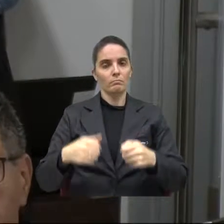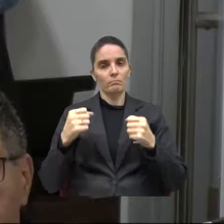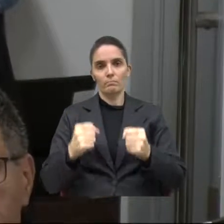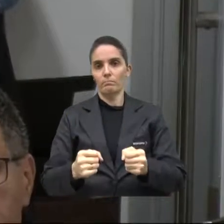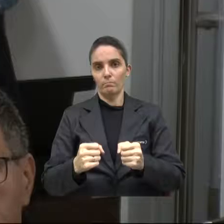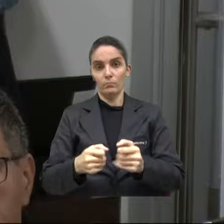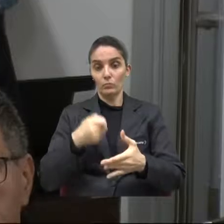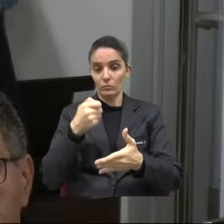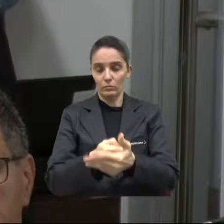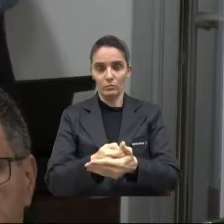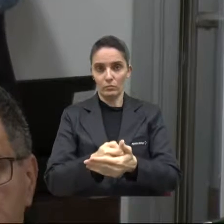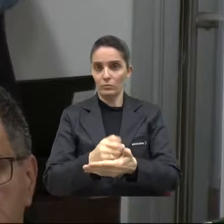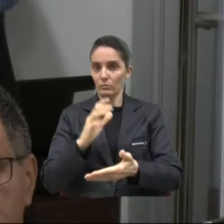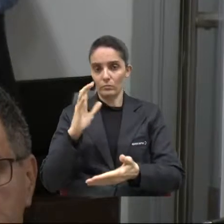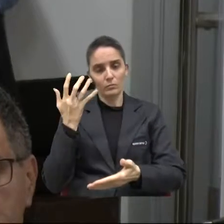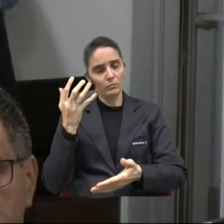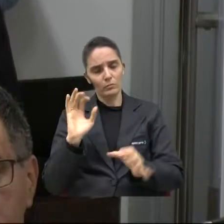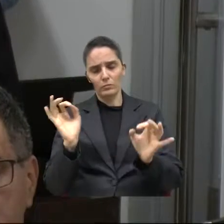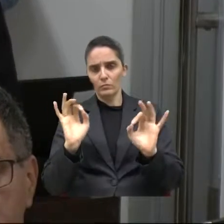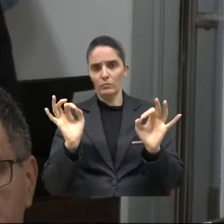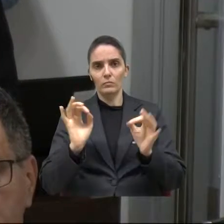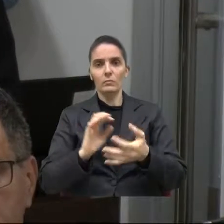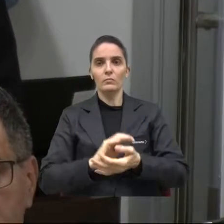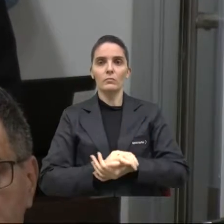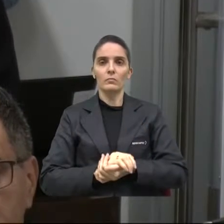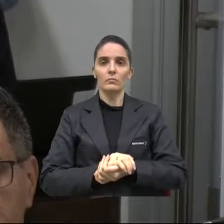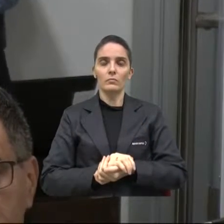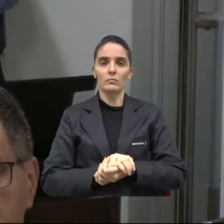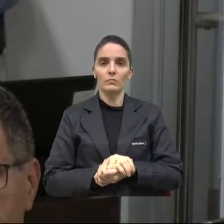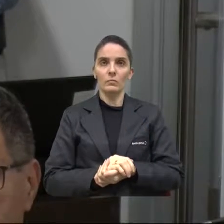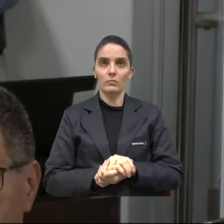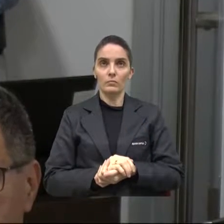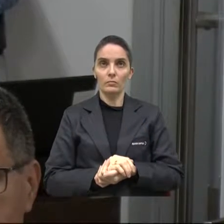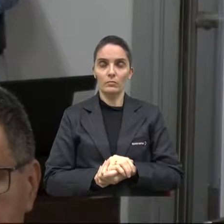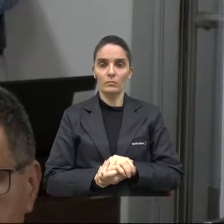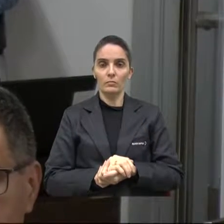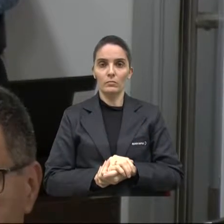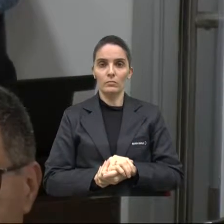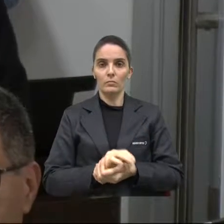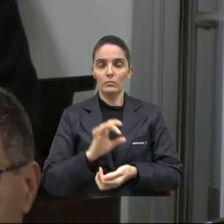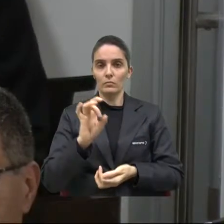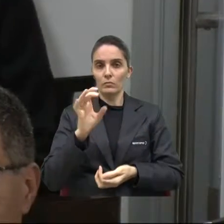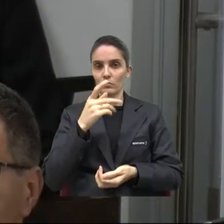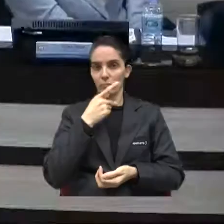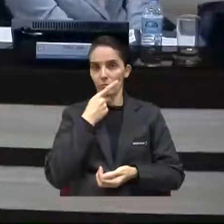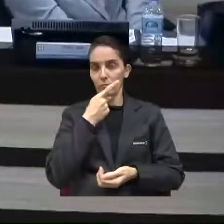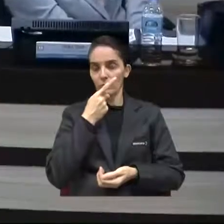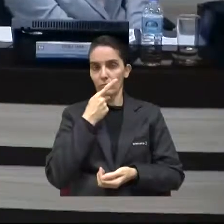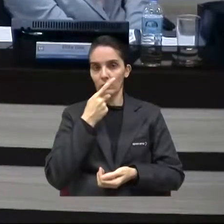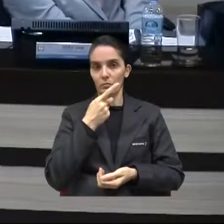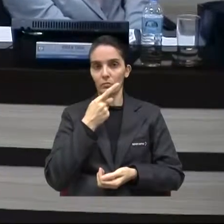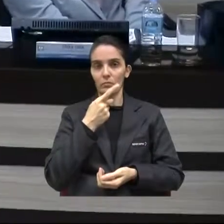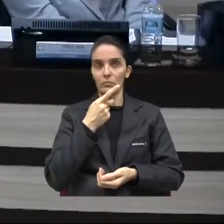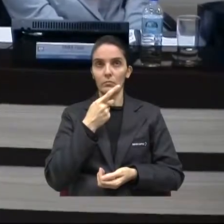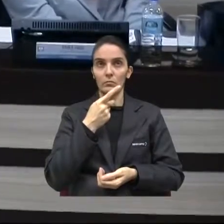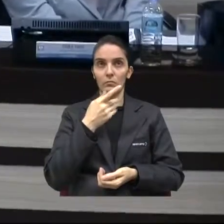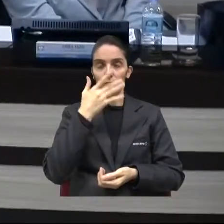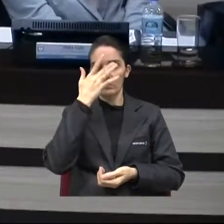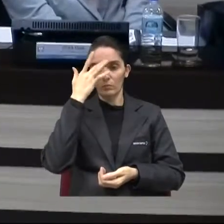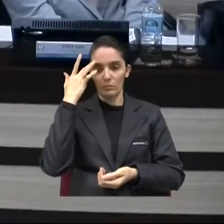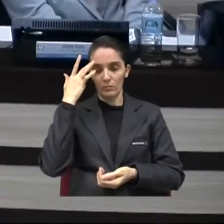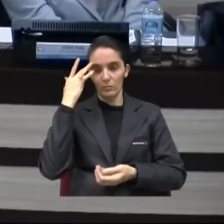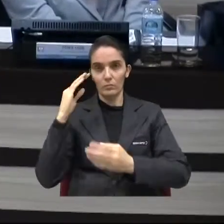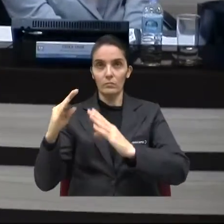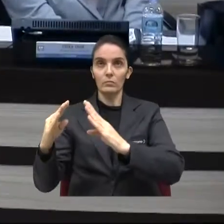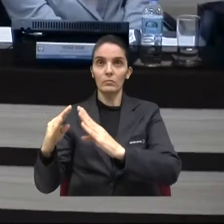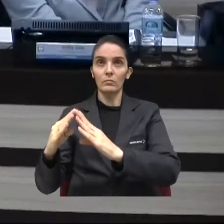Pelo menos espero que não vá assim. É uma parte, vereador Rafael? Somente dizendo que para os moradores ali que vierem